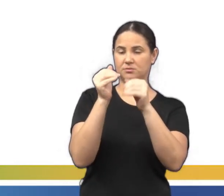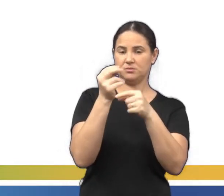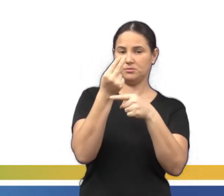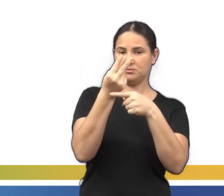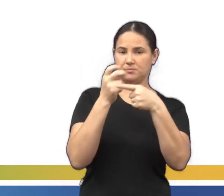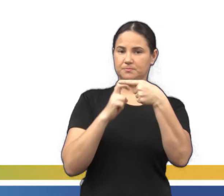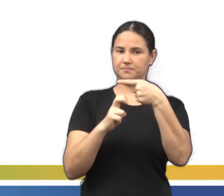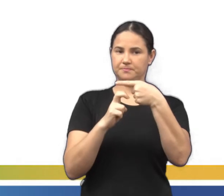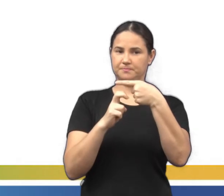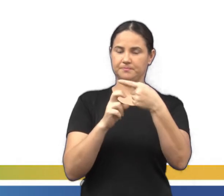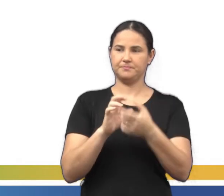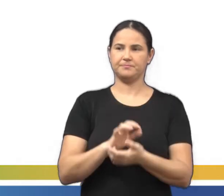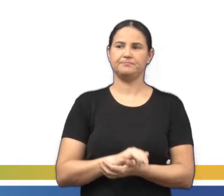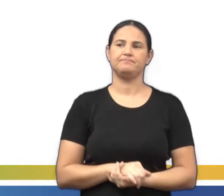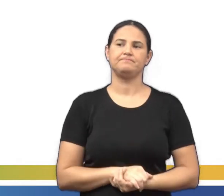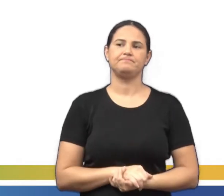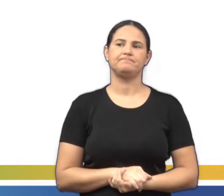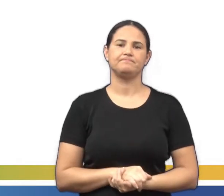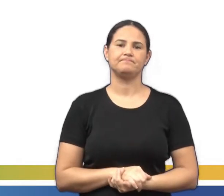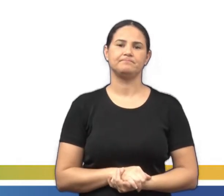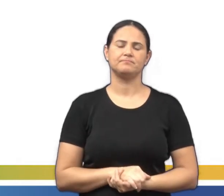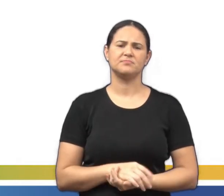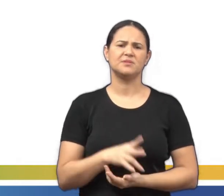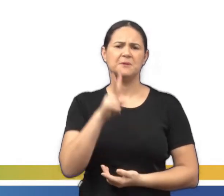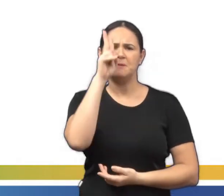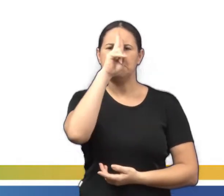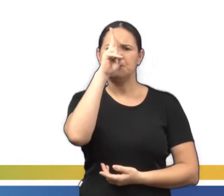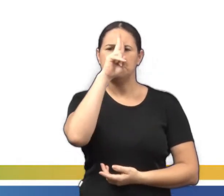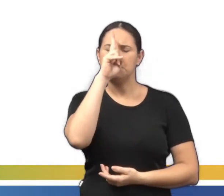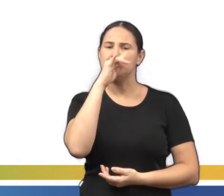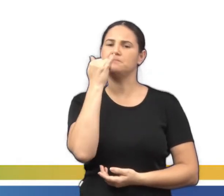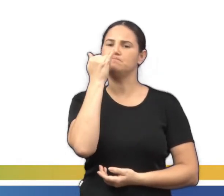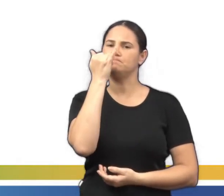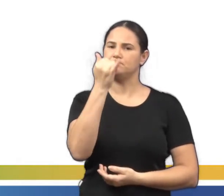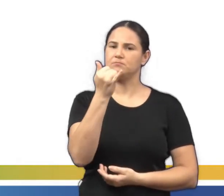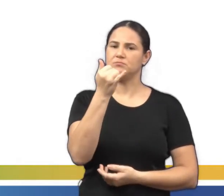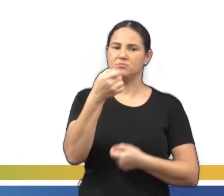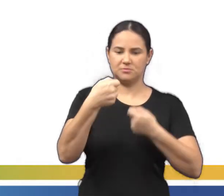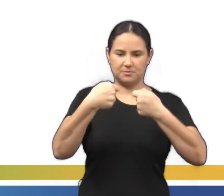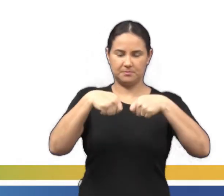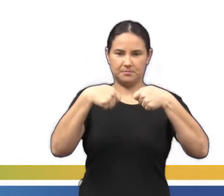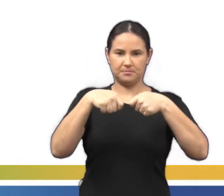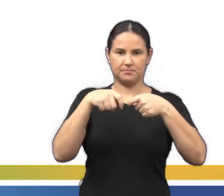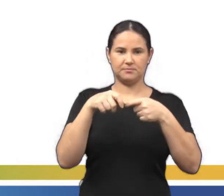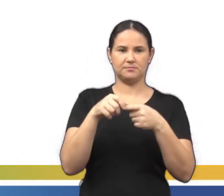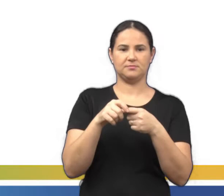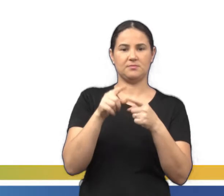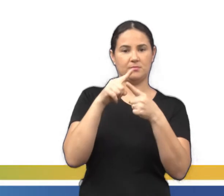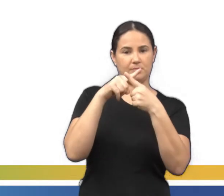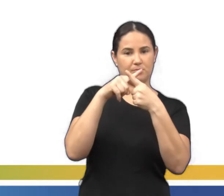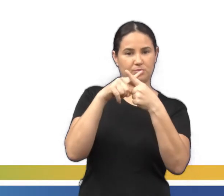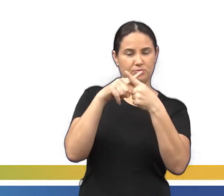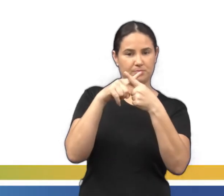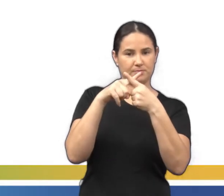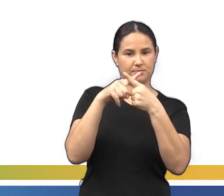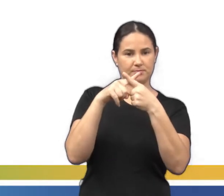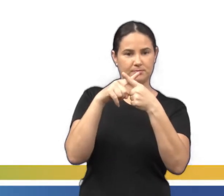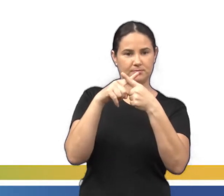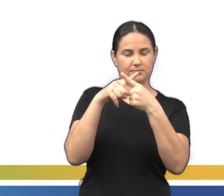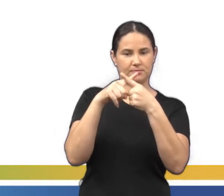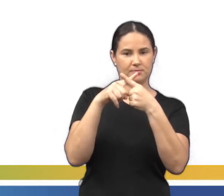quintos? Lembra que eu falei que para a gente encontrar a fração equivalente, a gente tem que multiplicar o numerador e o denominador pelo mesmo